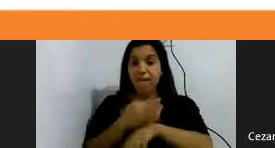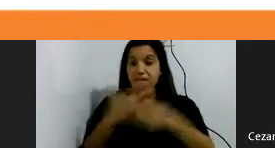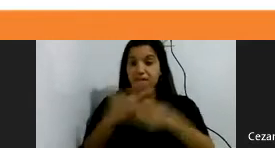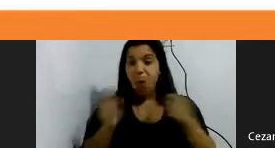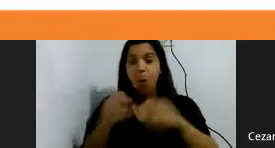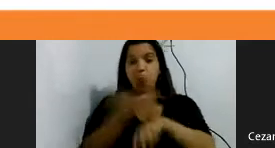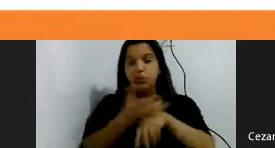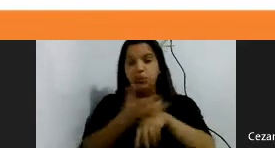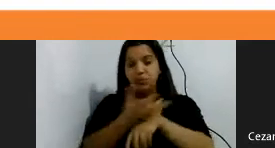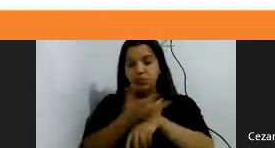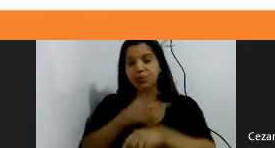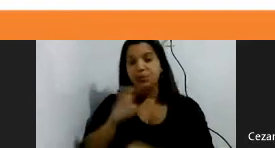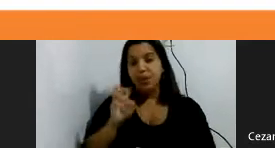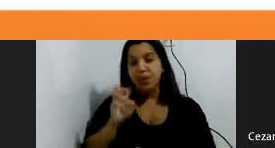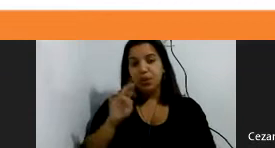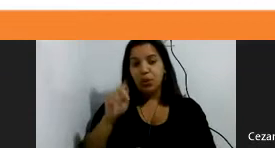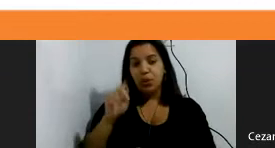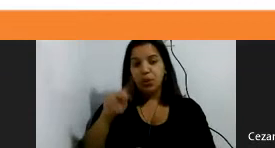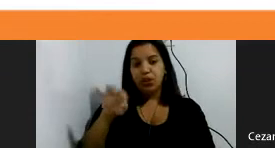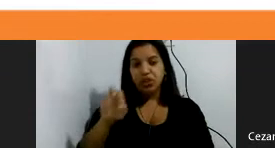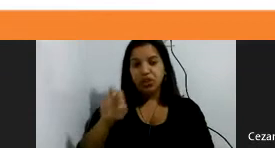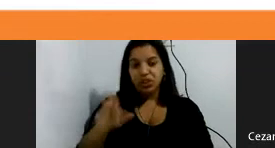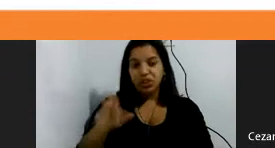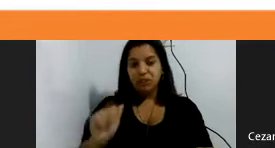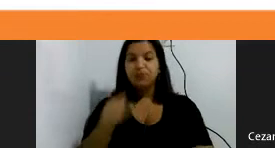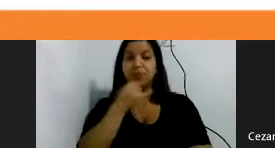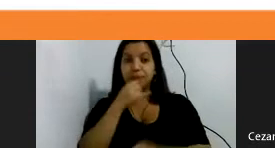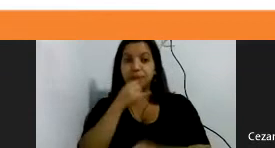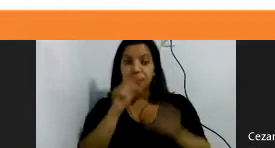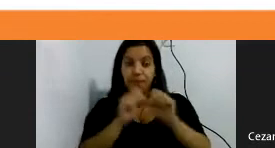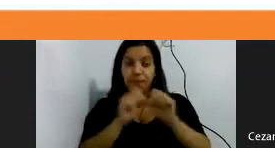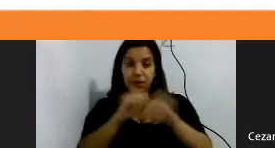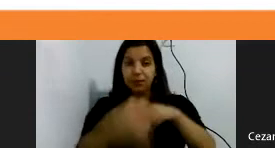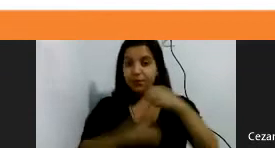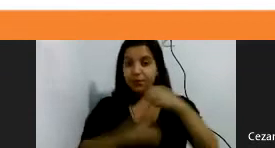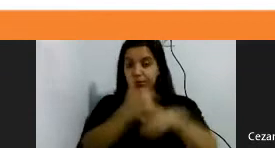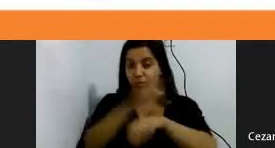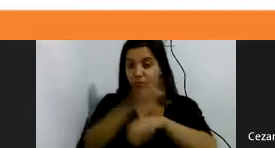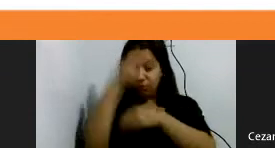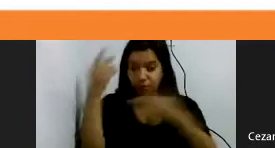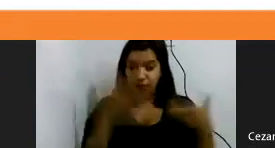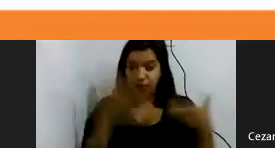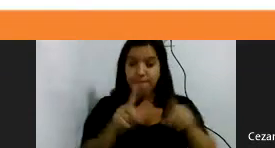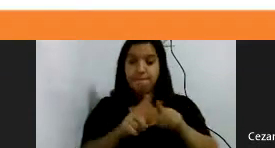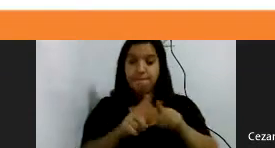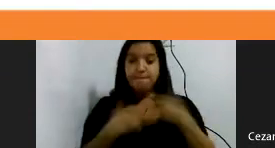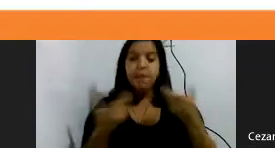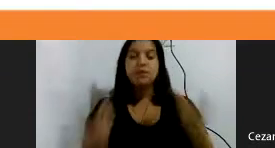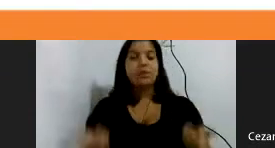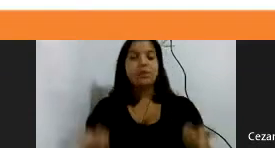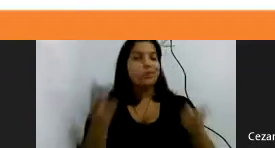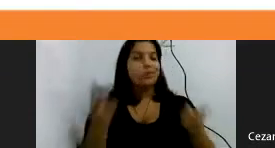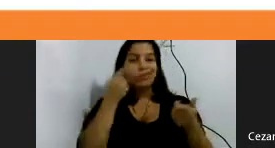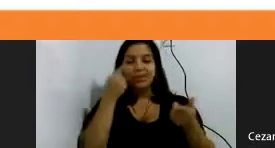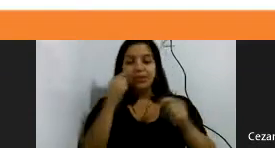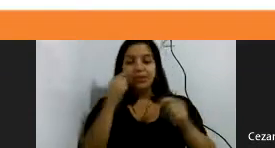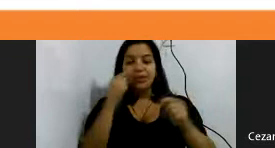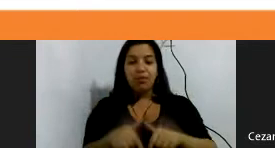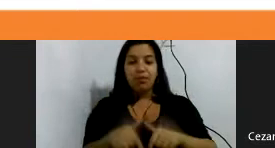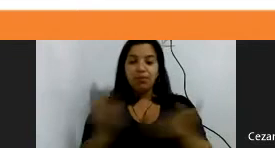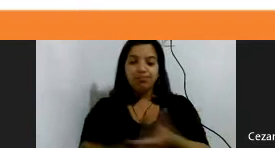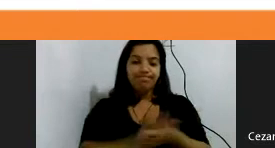de eritropoetina. Então, é aquele caso em que a gente faz a reposição do paciente, só que ainda assim a gente não vê efeito. Então,